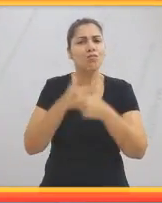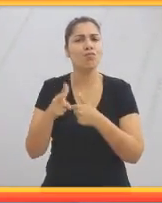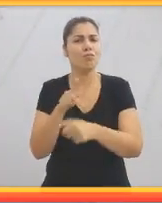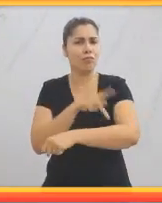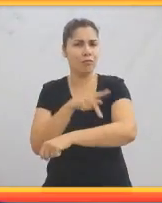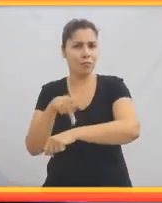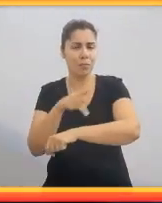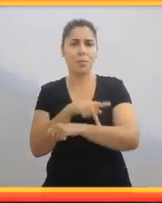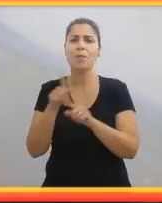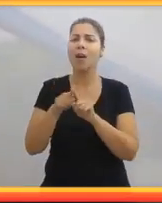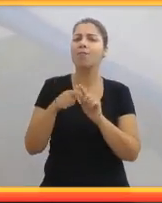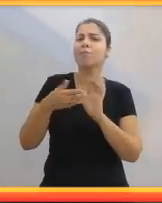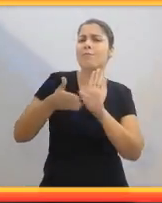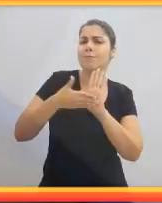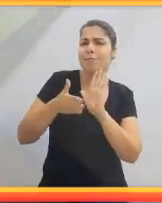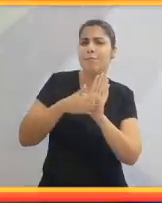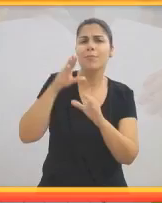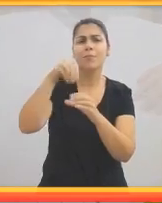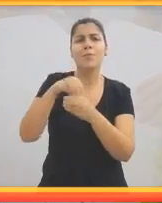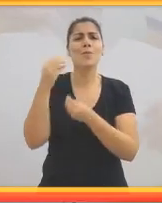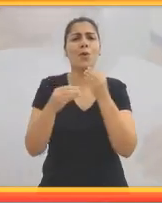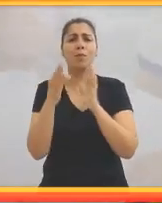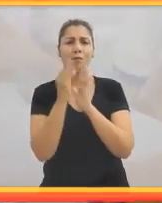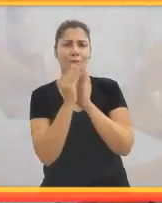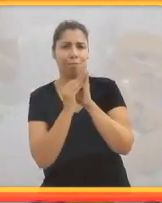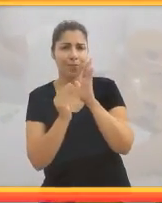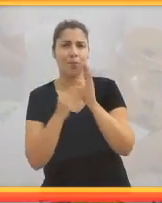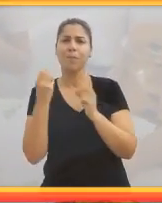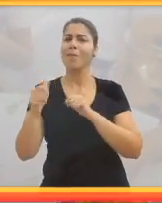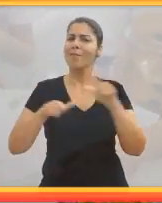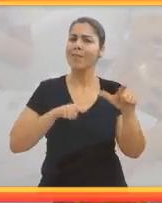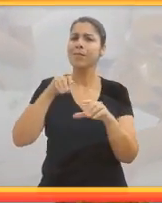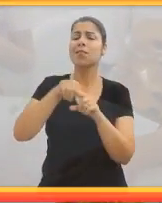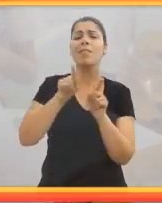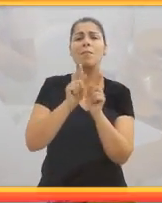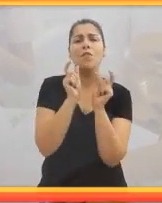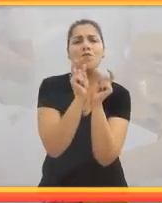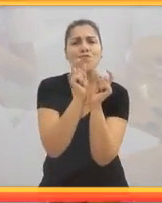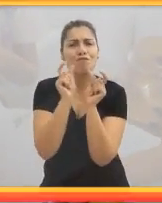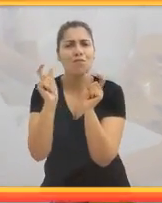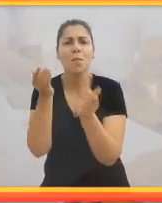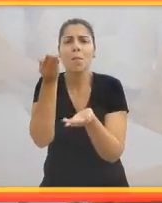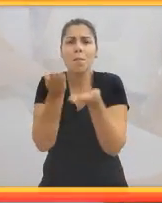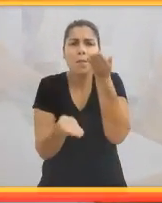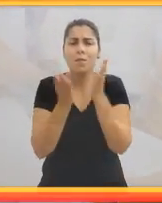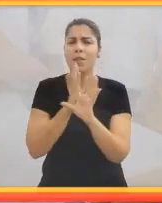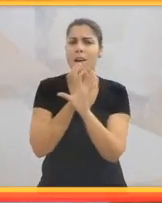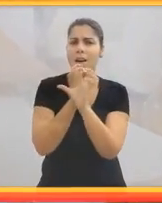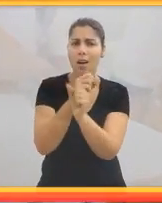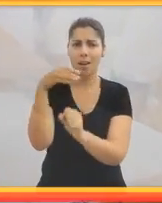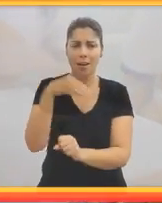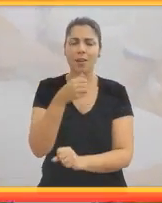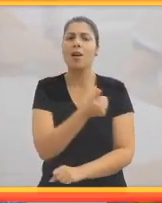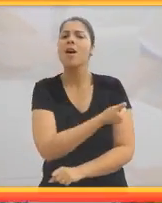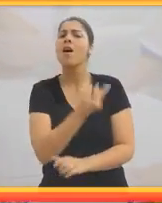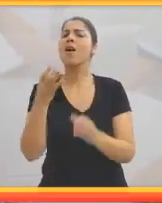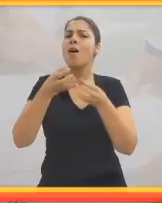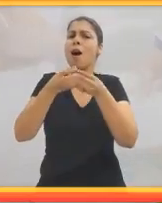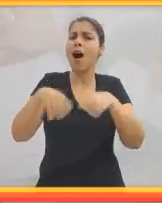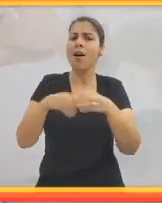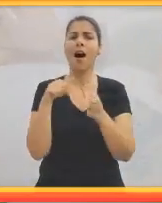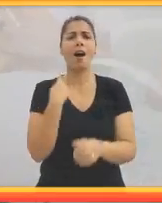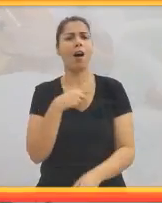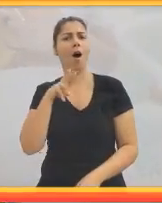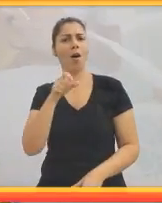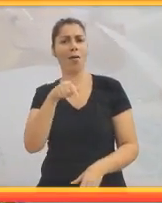conteúdo e também uma atividade pedagógica proposta em cima daquela receita, que pode trabalhar ou unidade de medida